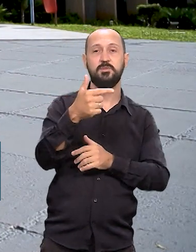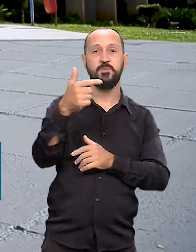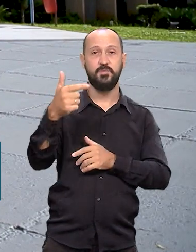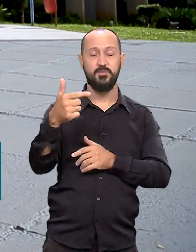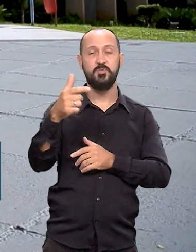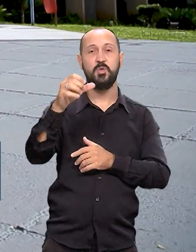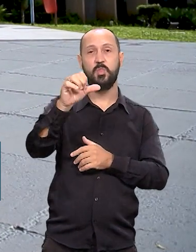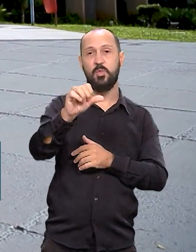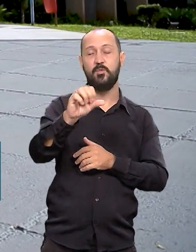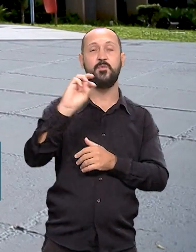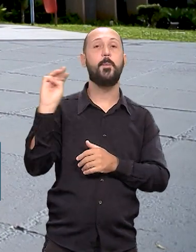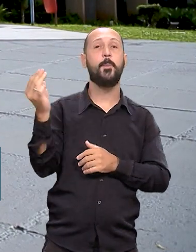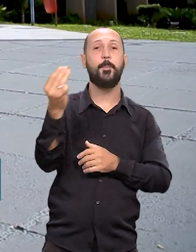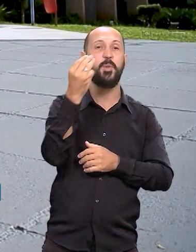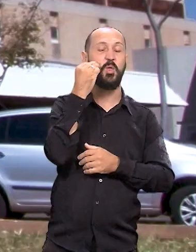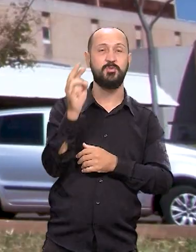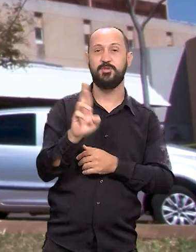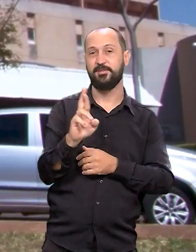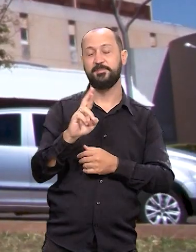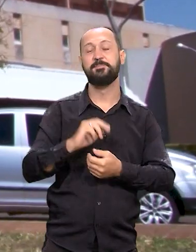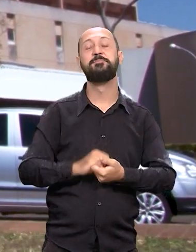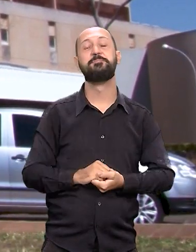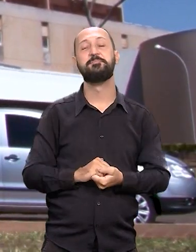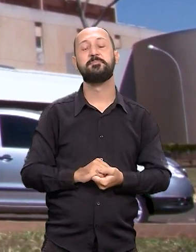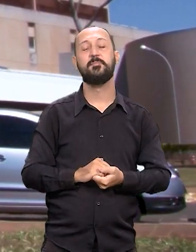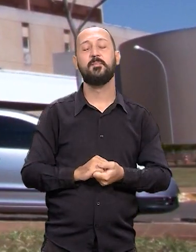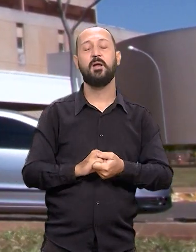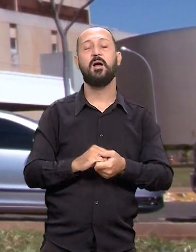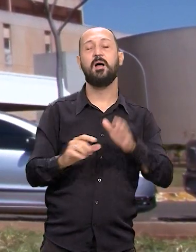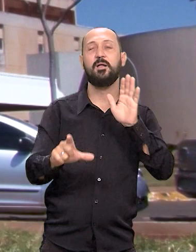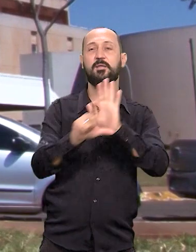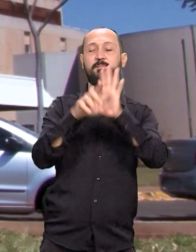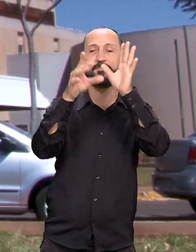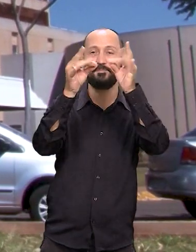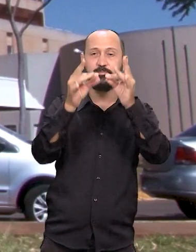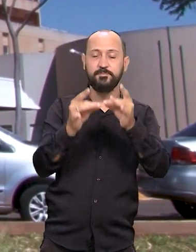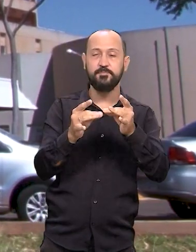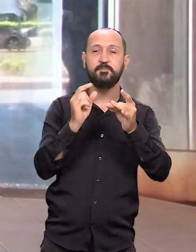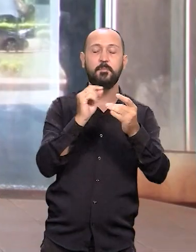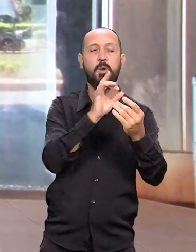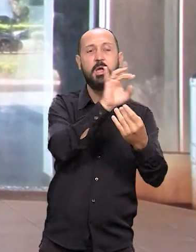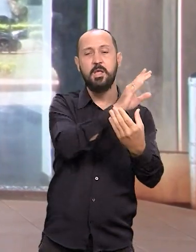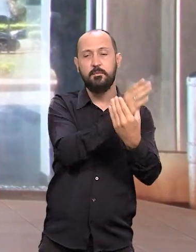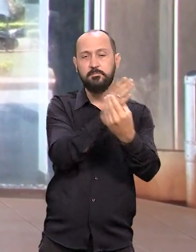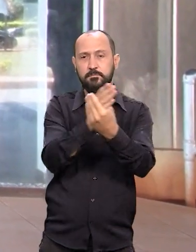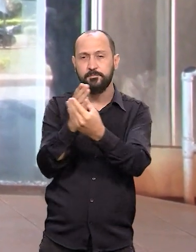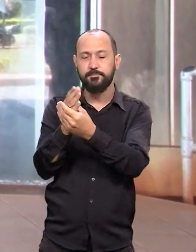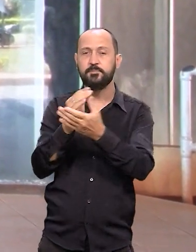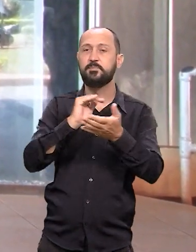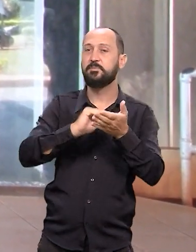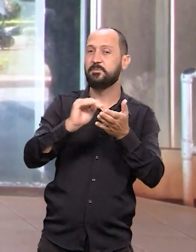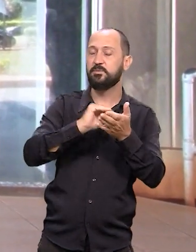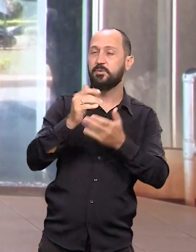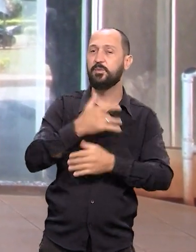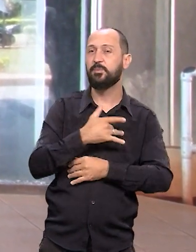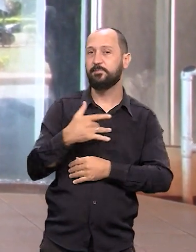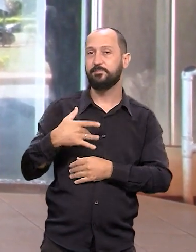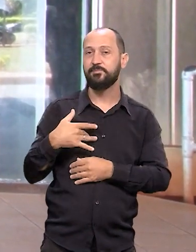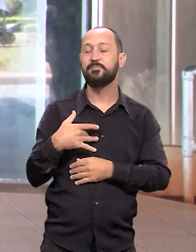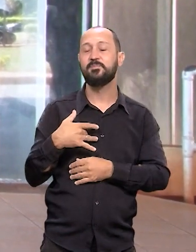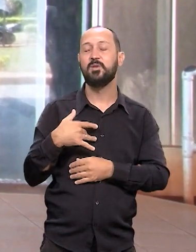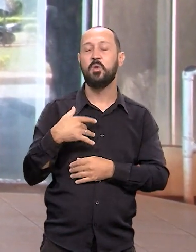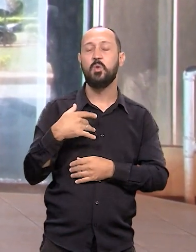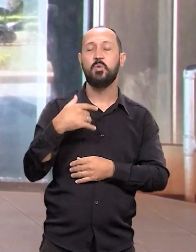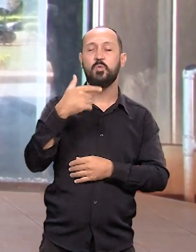299,8 milhões de reais. A lei detalha o orçamento por pasta, sendo para a Secretaria de Saúde mais